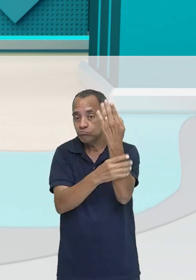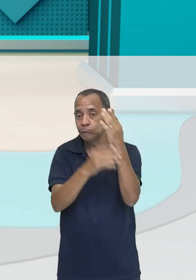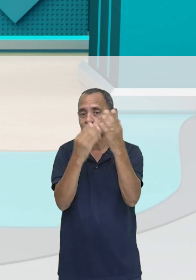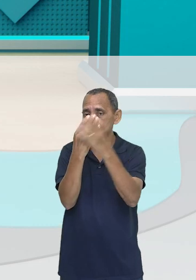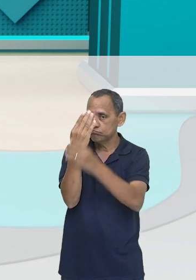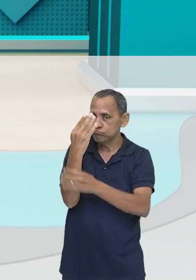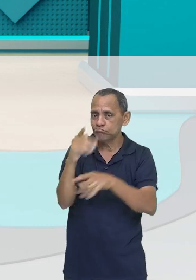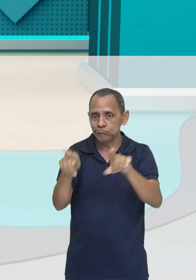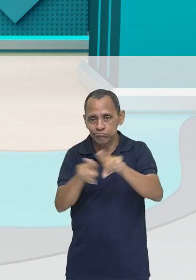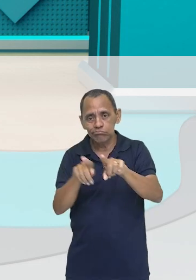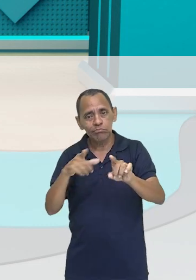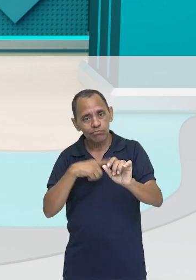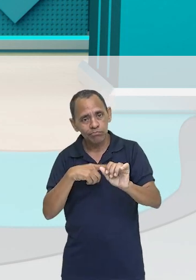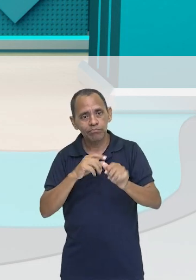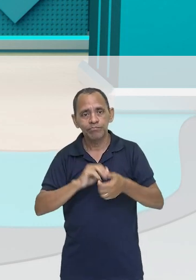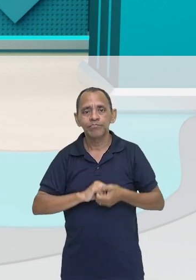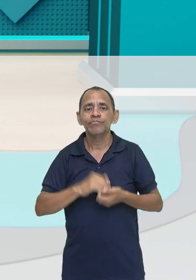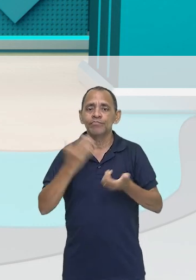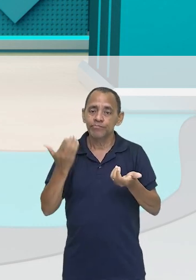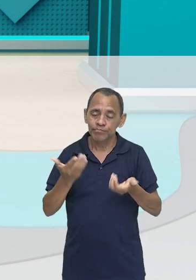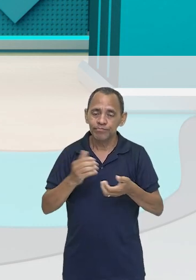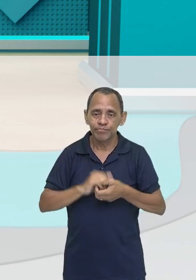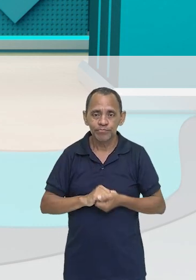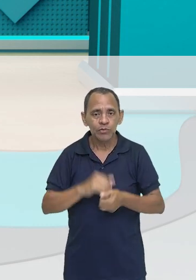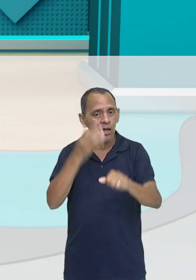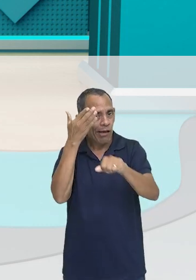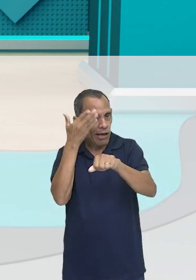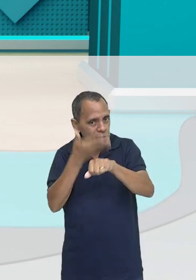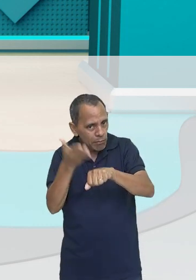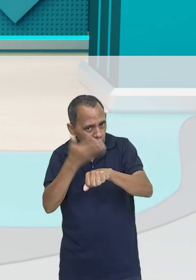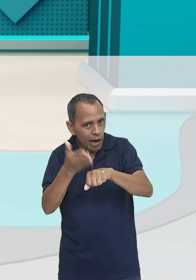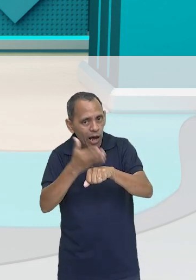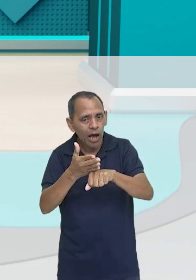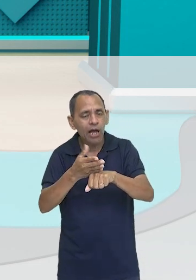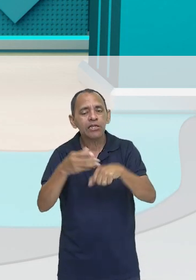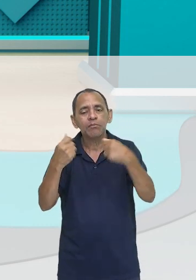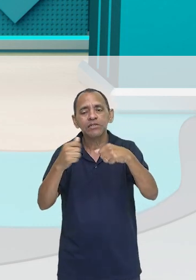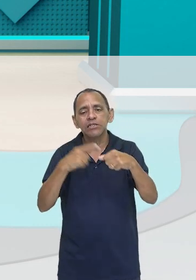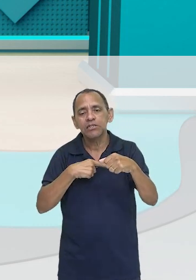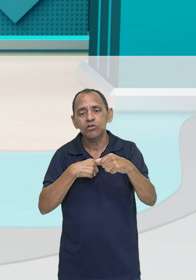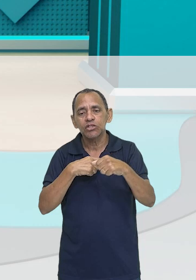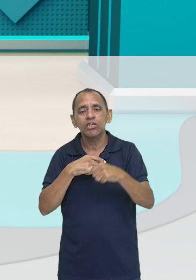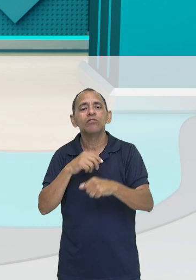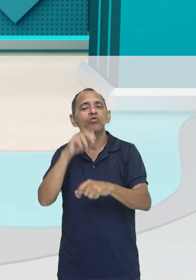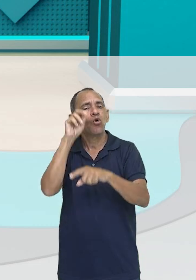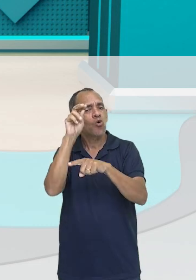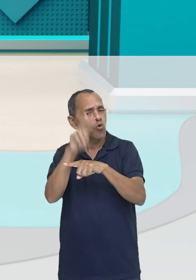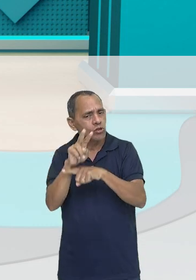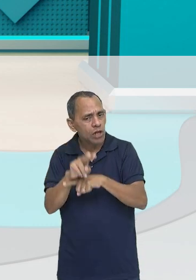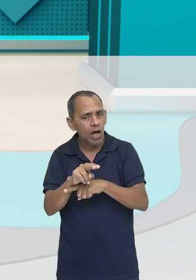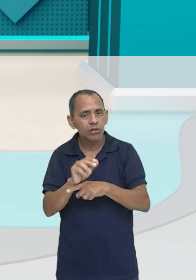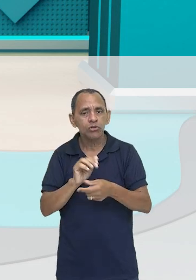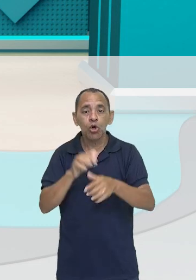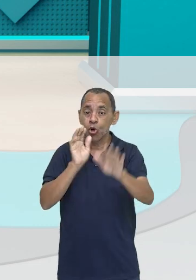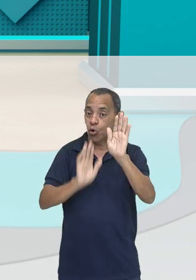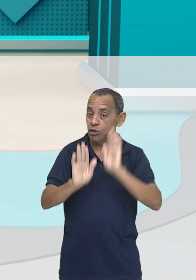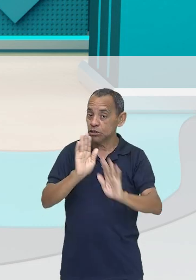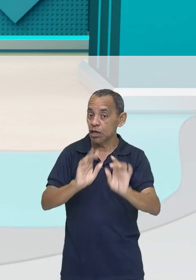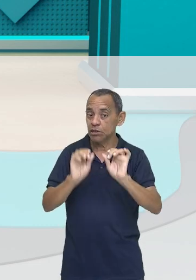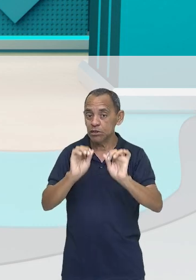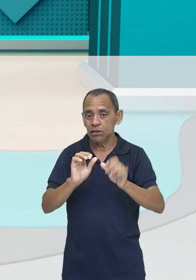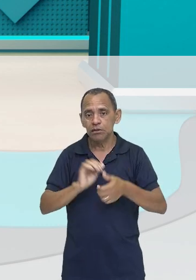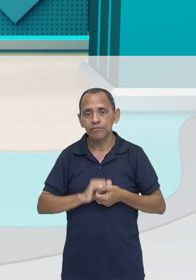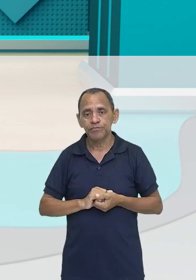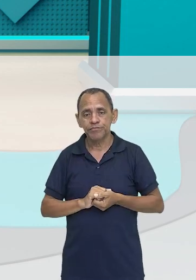no Keiko, né, esse treinamento ele já tem esse cuidado, né, de estar com a armadura completinha para que